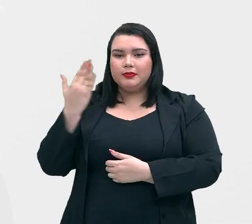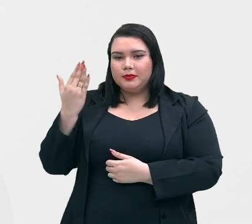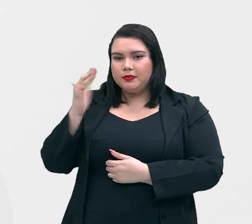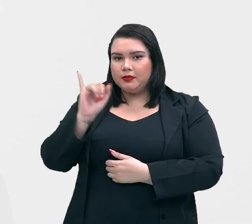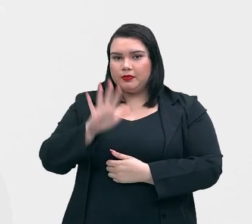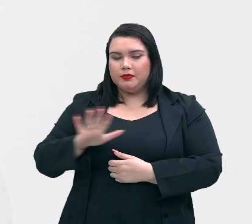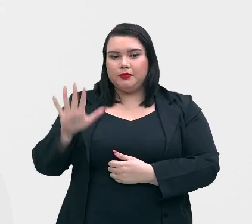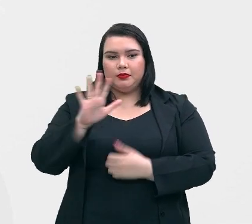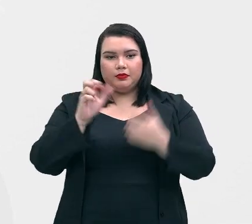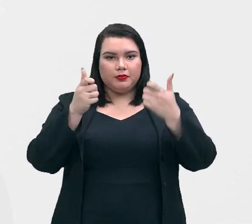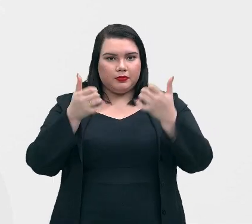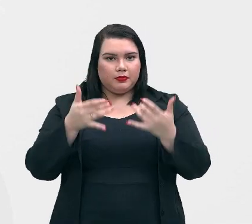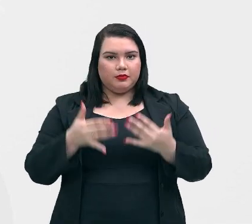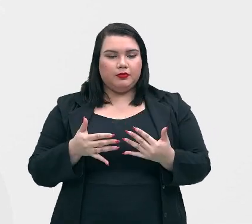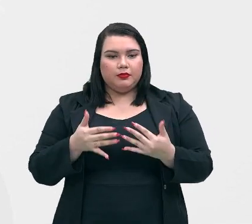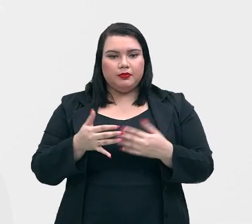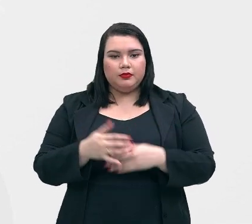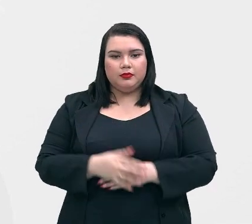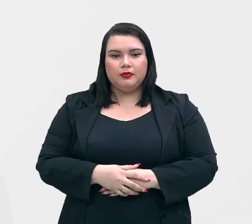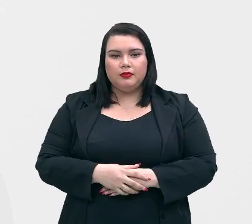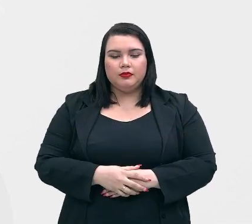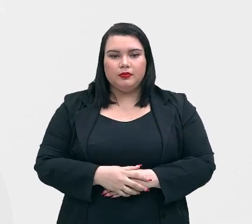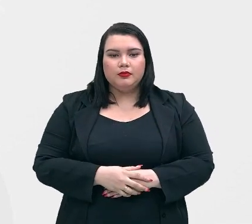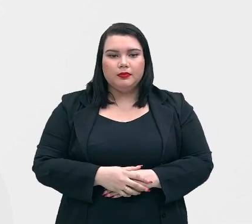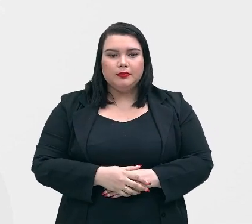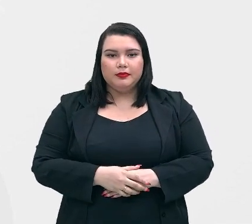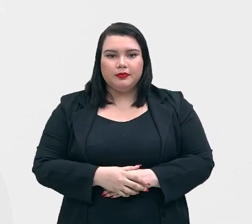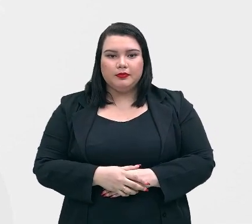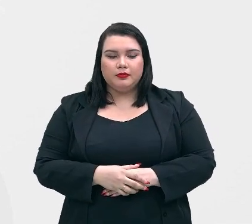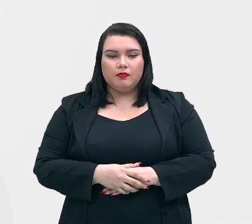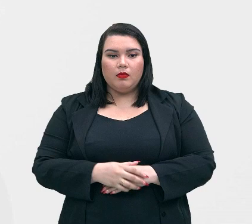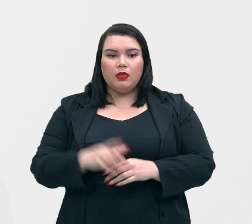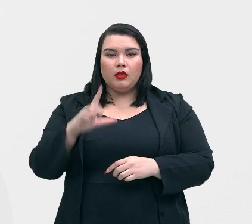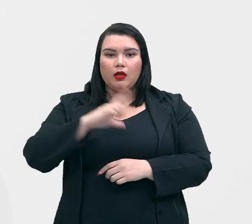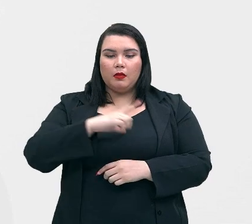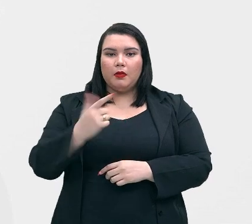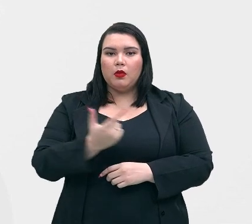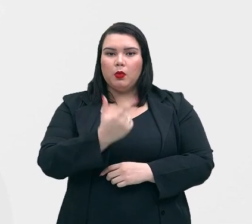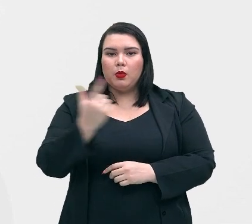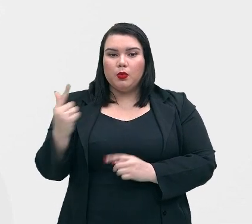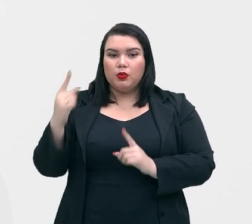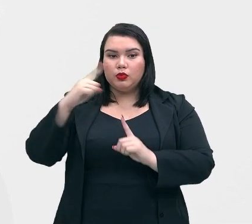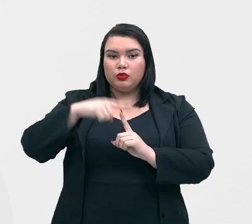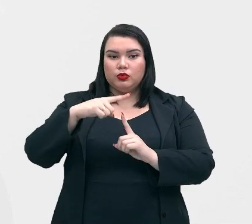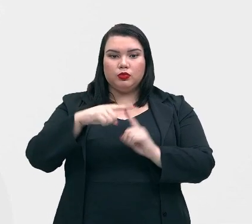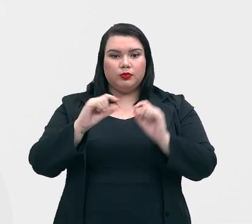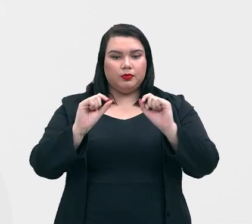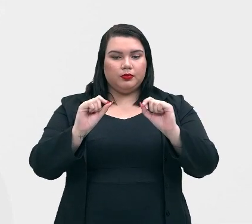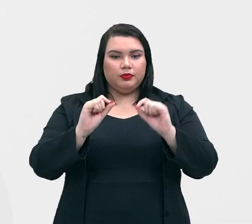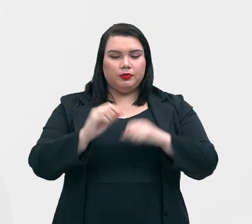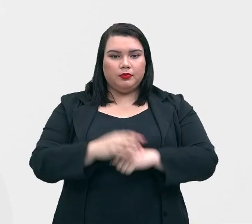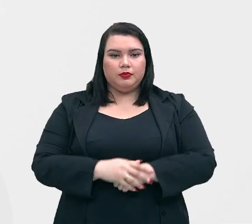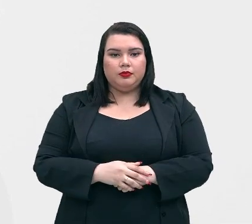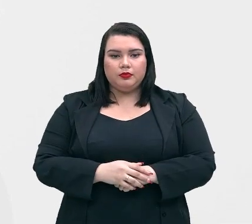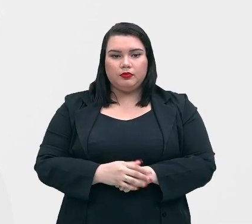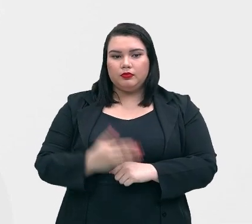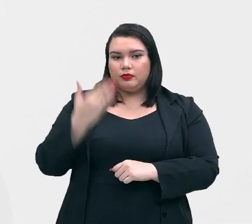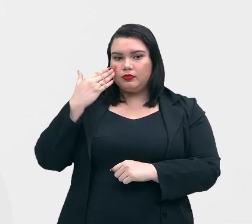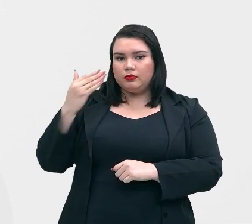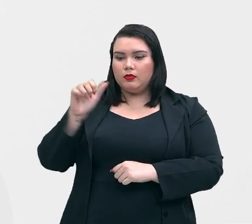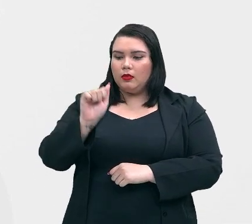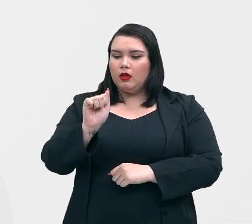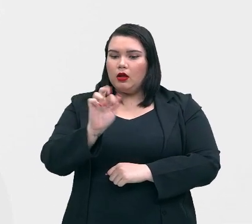no próprio rio ou então indo para um outro lago. Mas também teremos outros tipos de bacias hidrográficas, como, por exemplo,